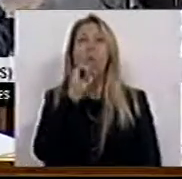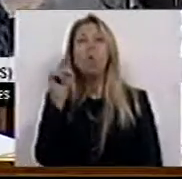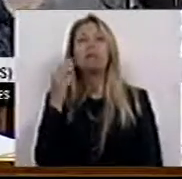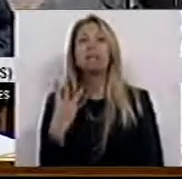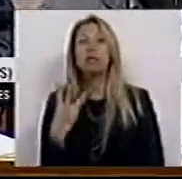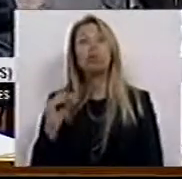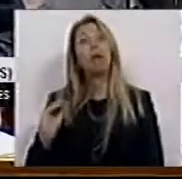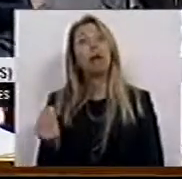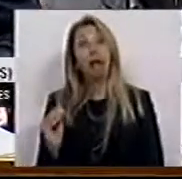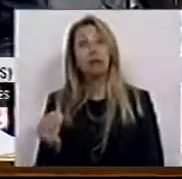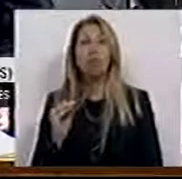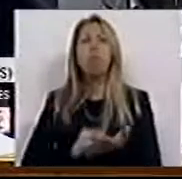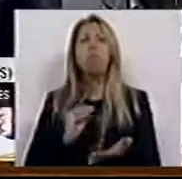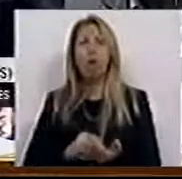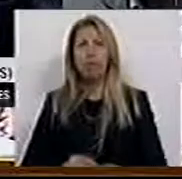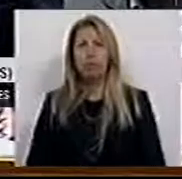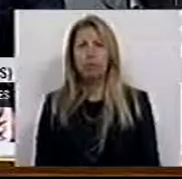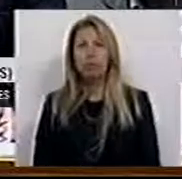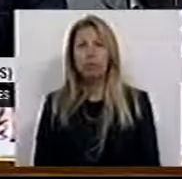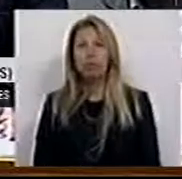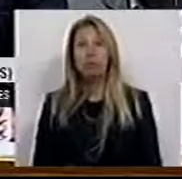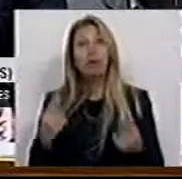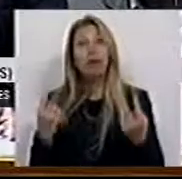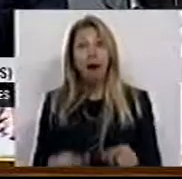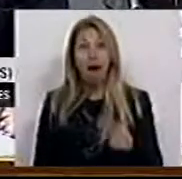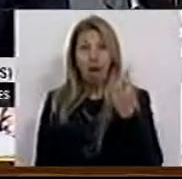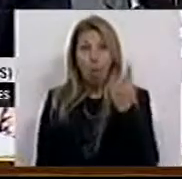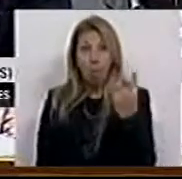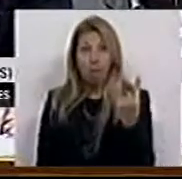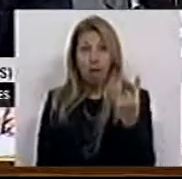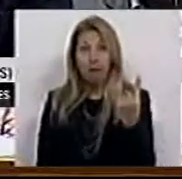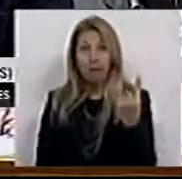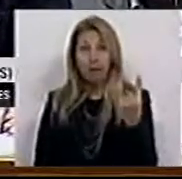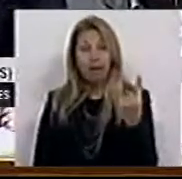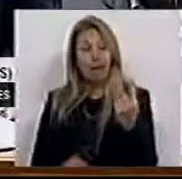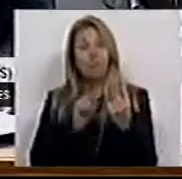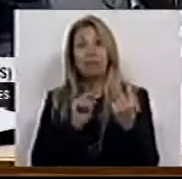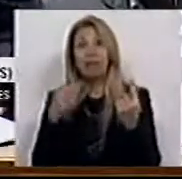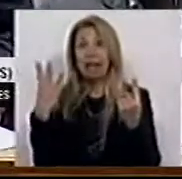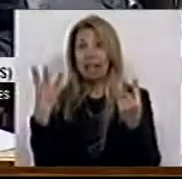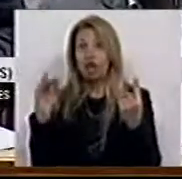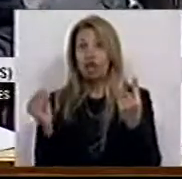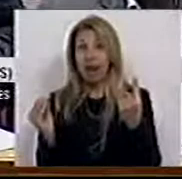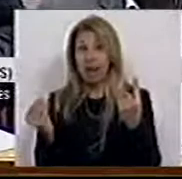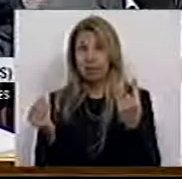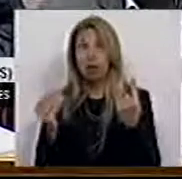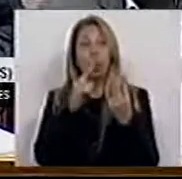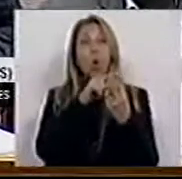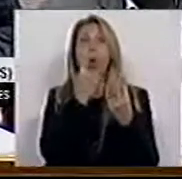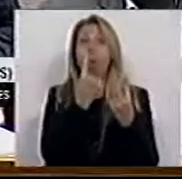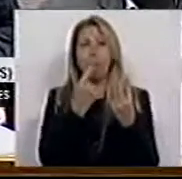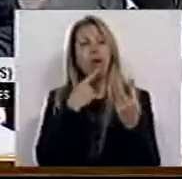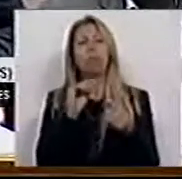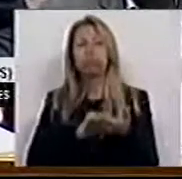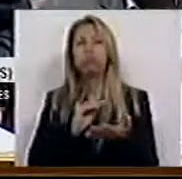crianças que são pobres? Existe uma em cada 3 crianças em situação